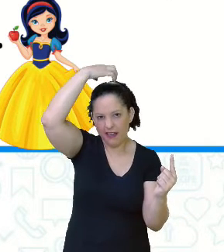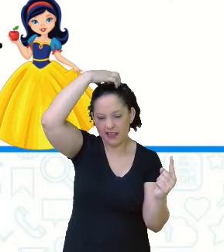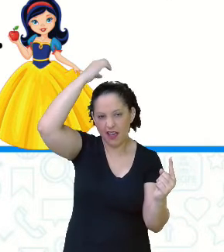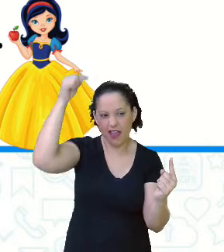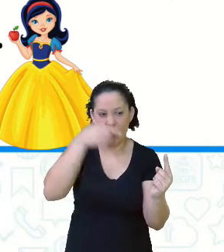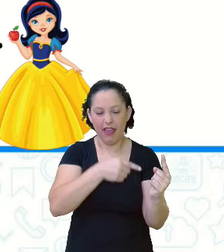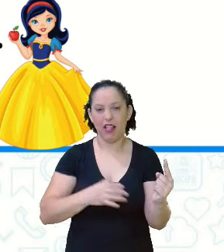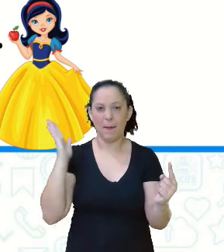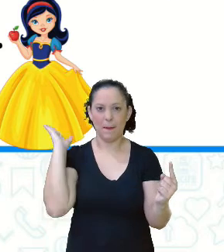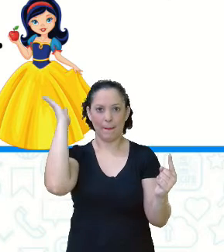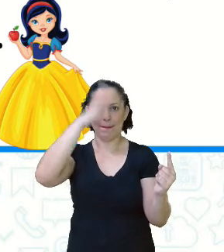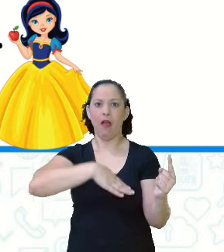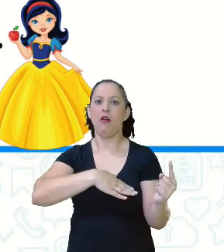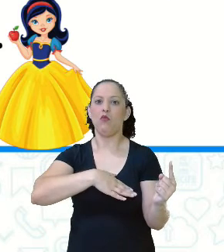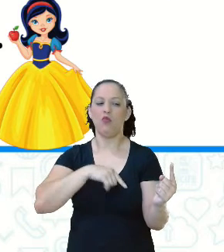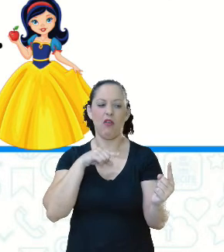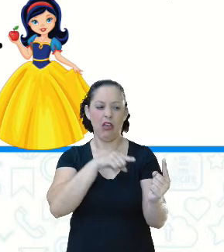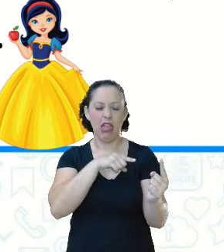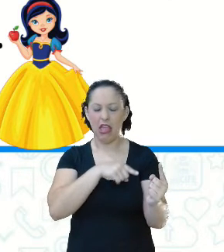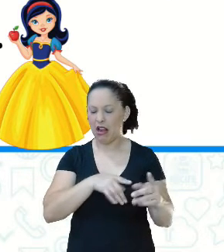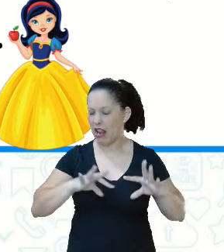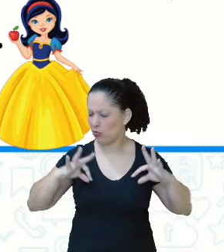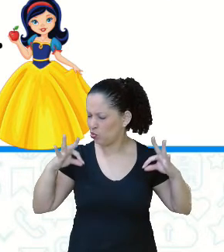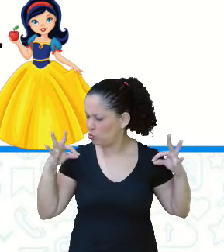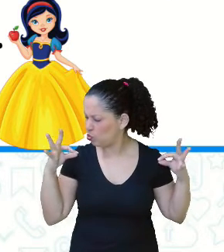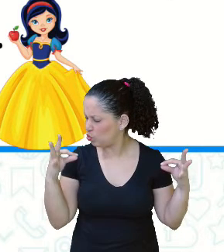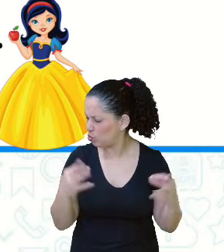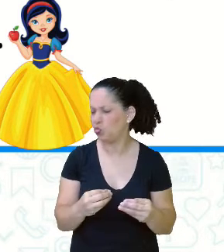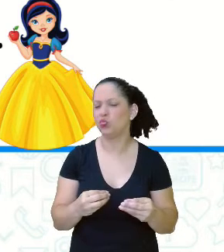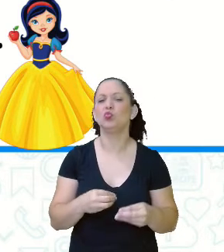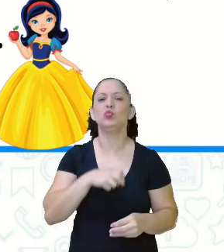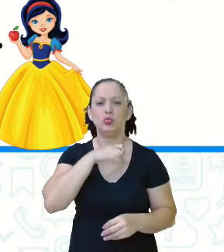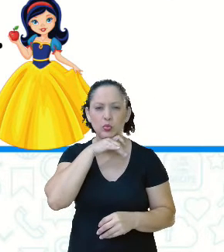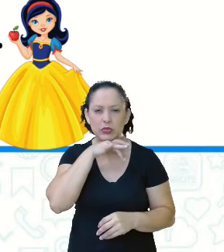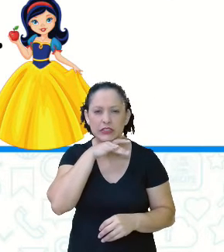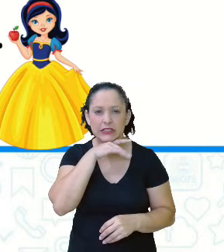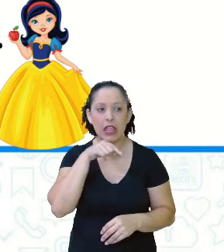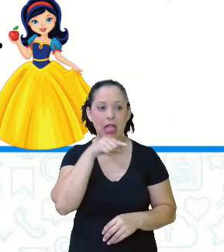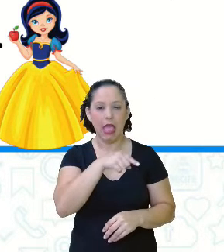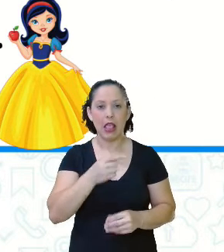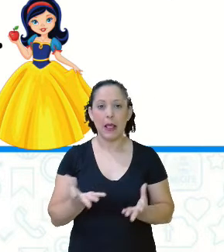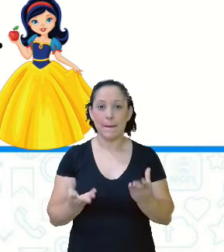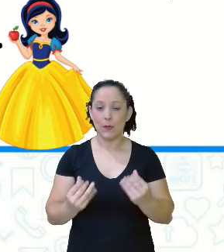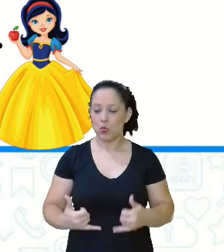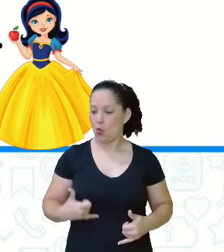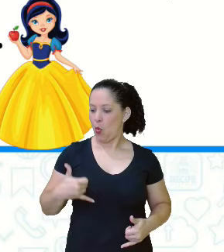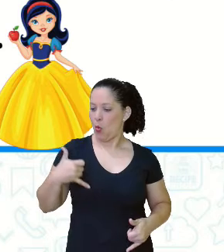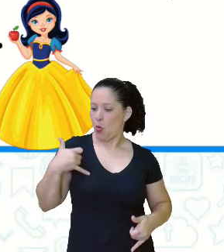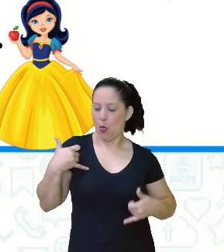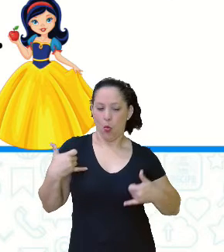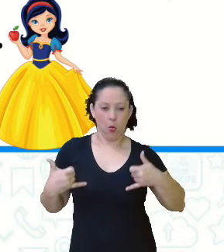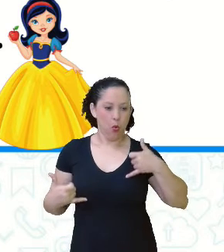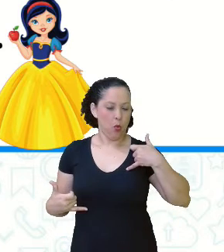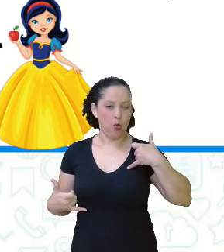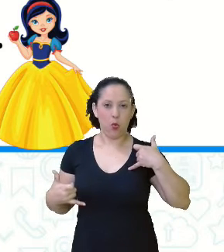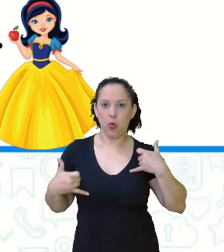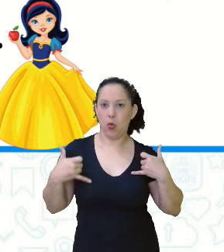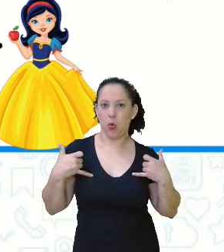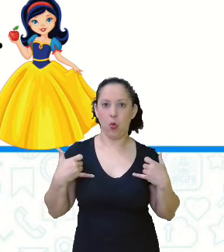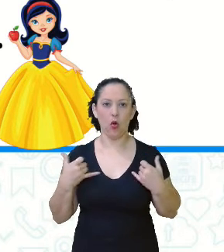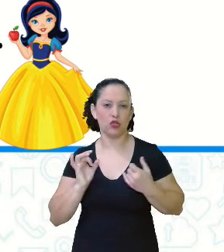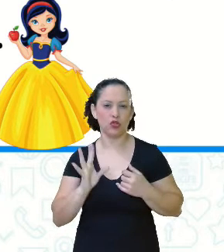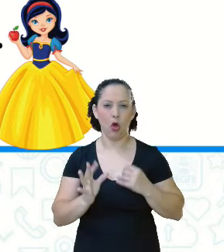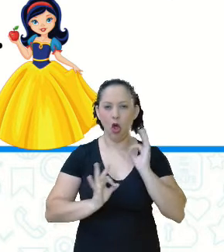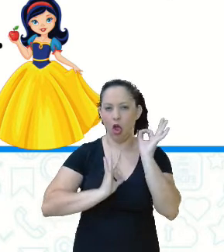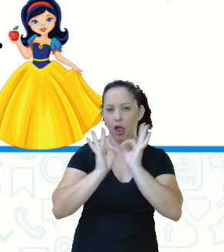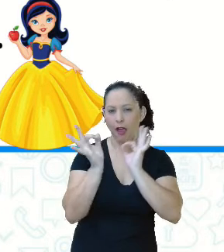era muito má para todas as pessoas e era muito vaidosa. O que ela gostava era de passar os dias a